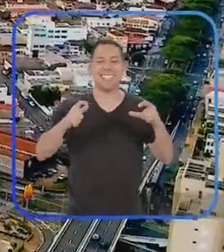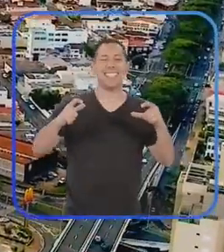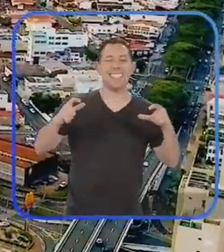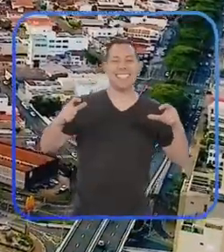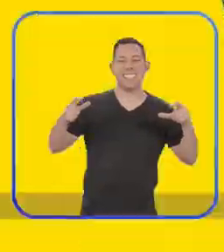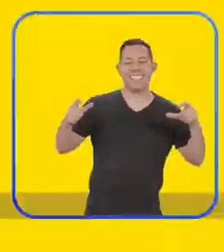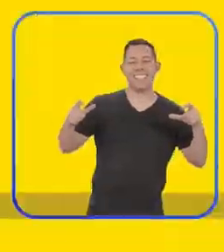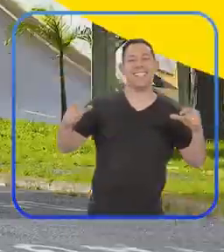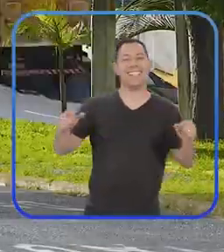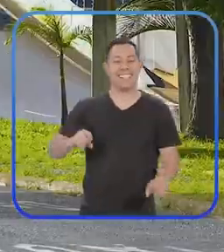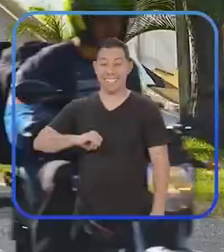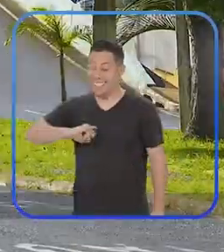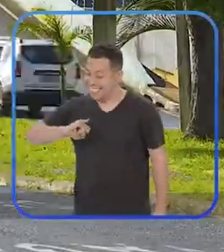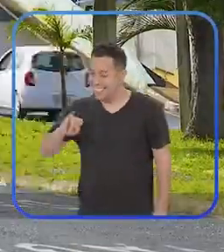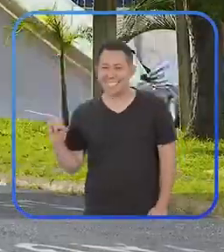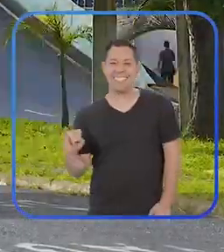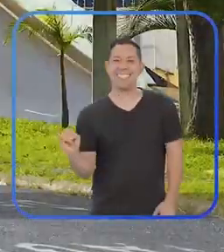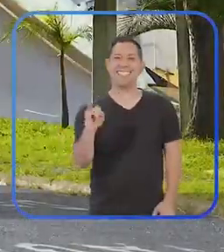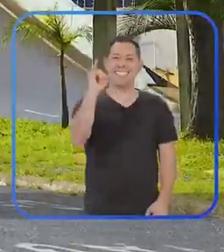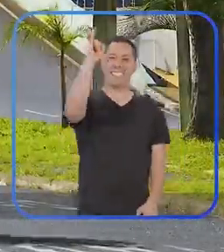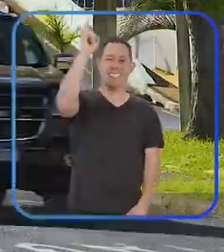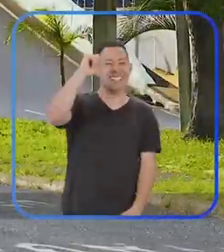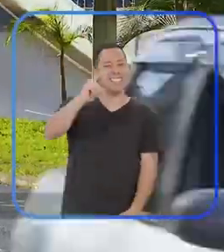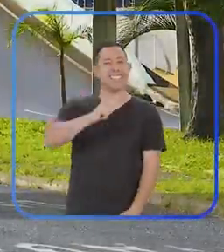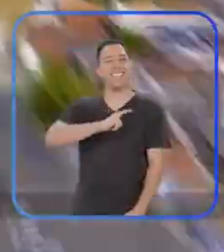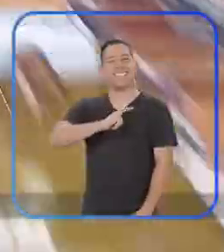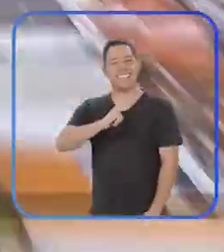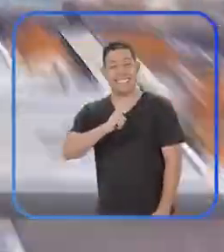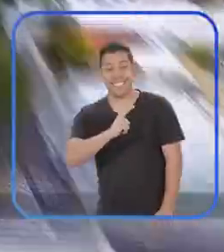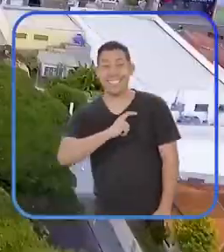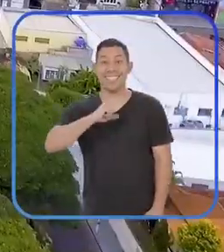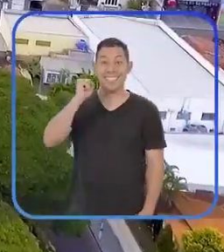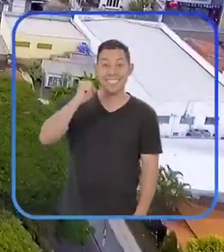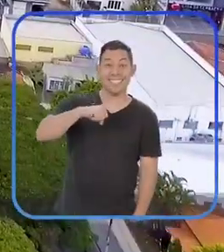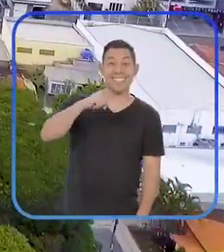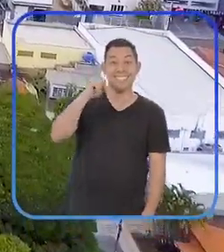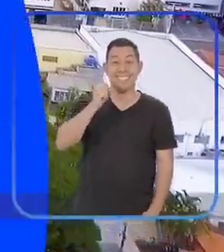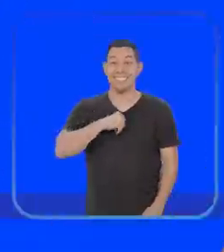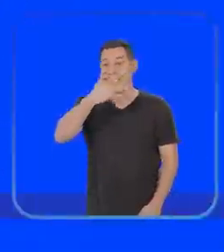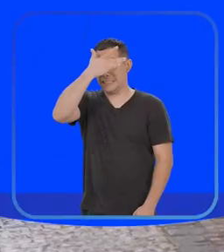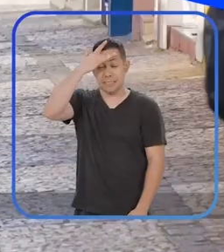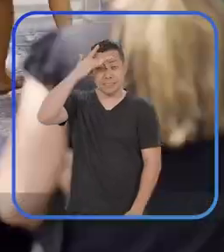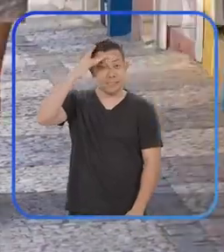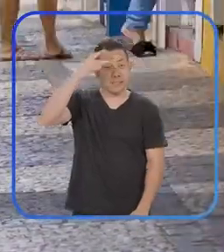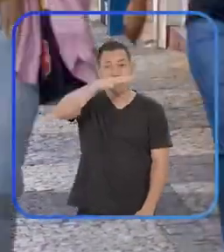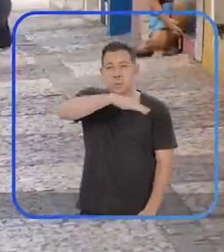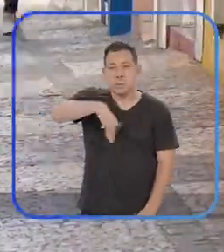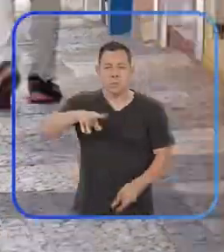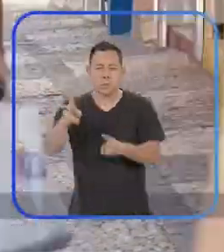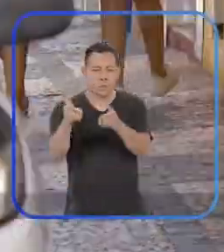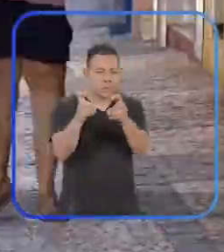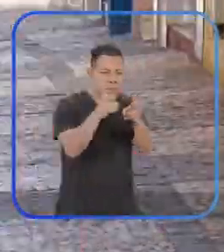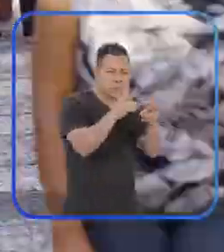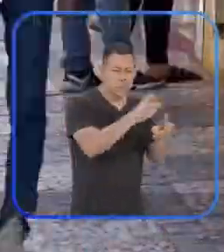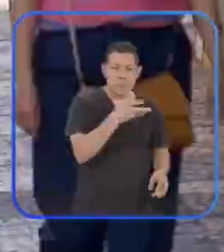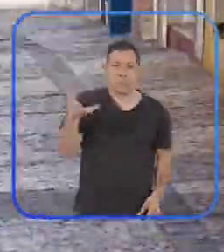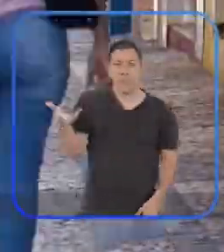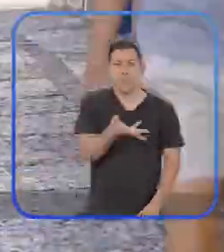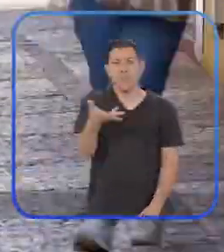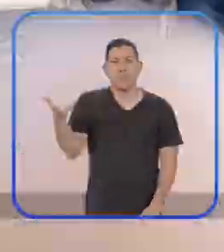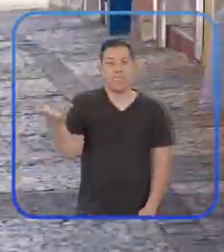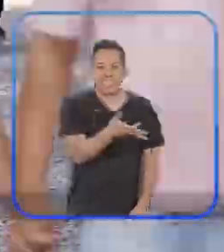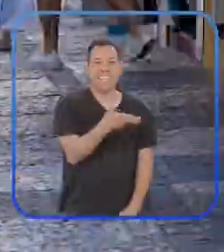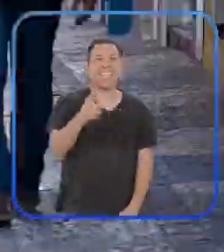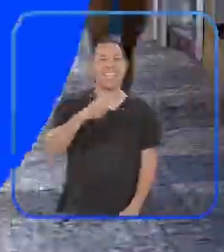monte. De tão importante, virou locomotiva, mas hoje corre mais